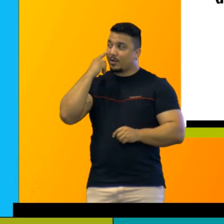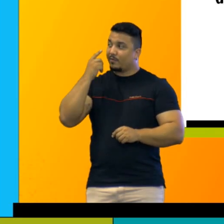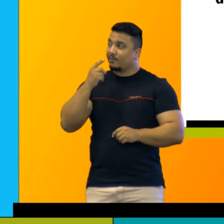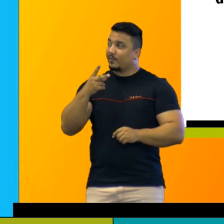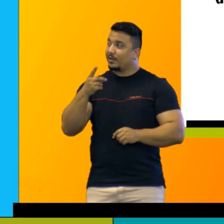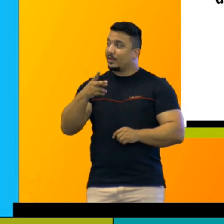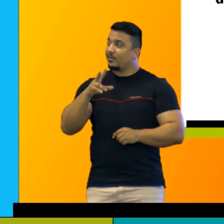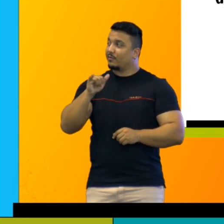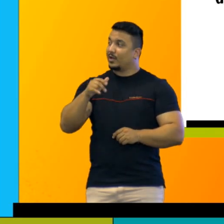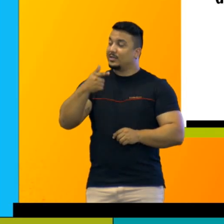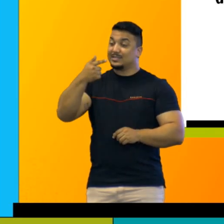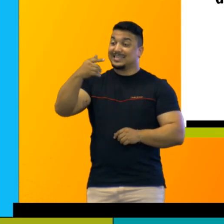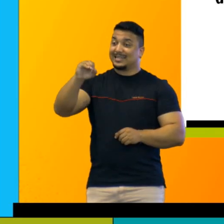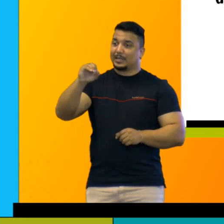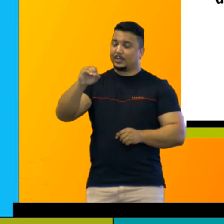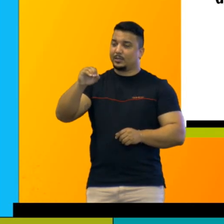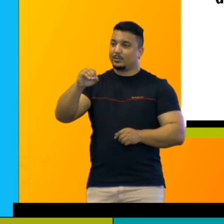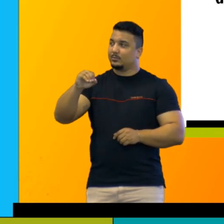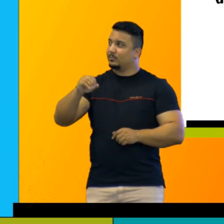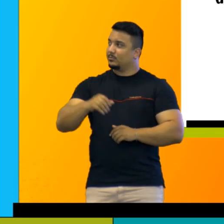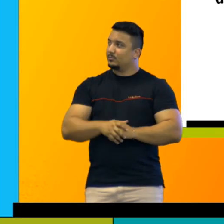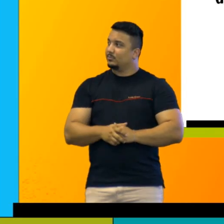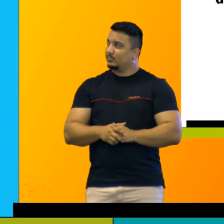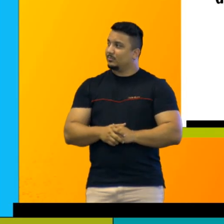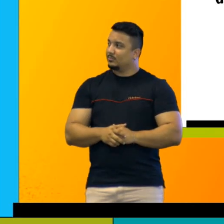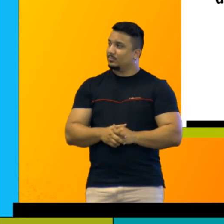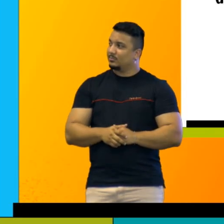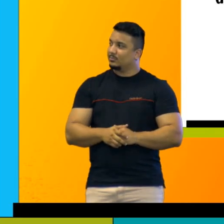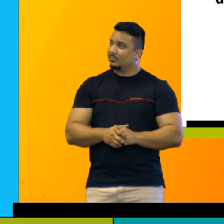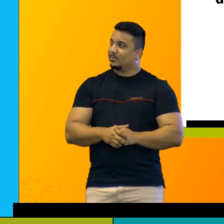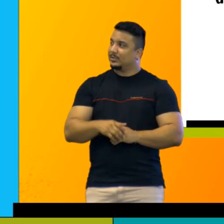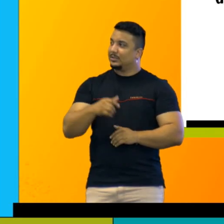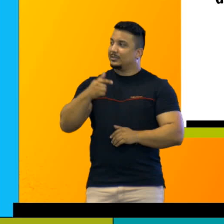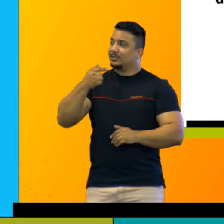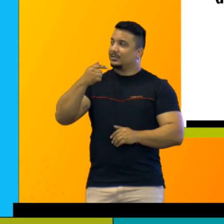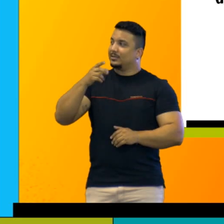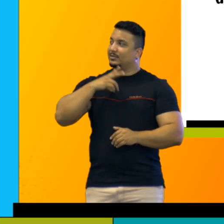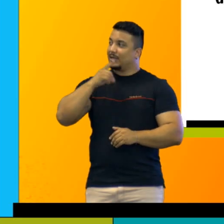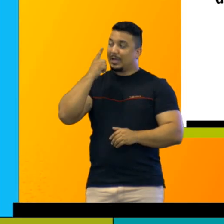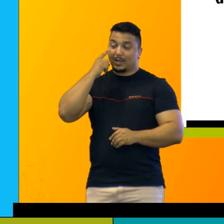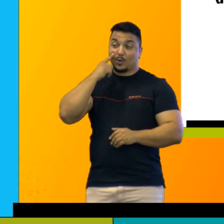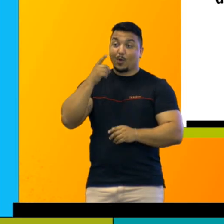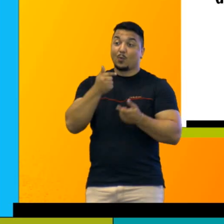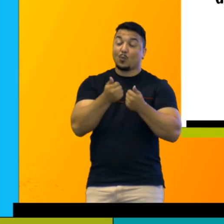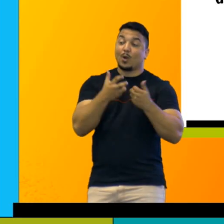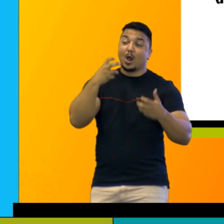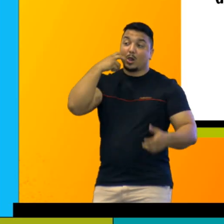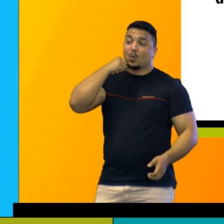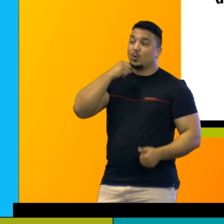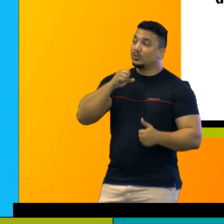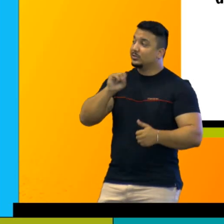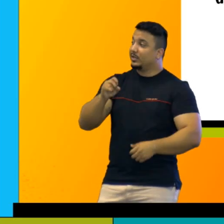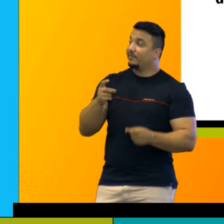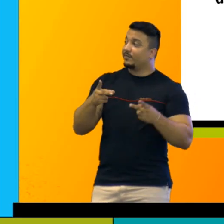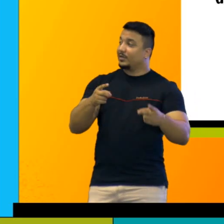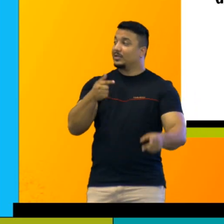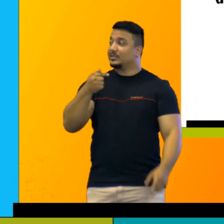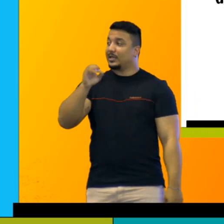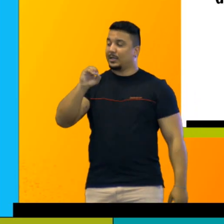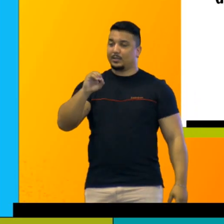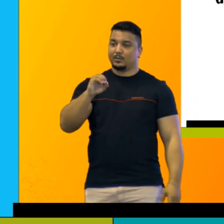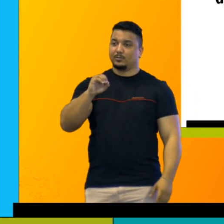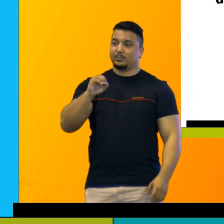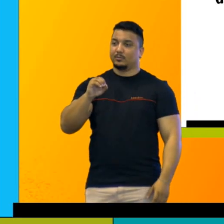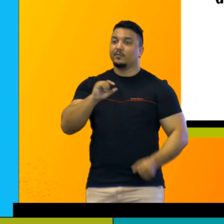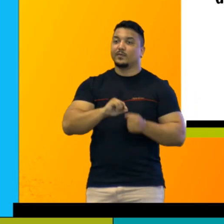vender 70 sacas? Qual é o lucro dele quando ele vender 70 sacas? Aí você ia fazer